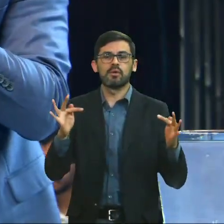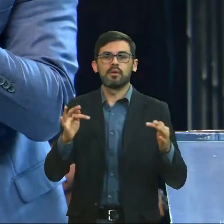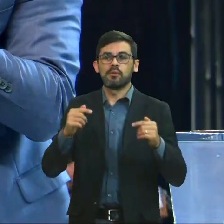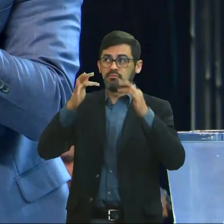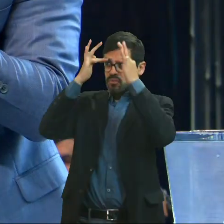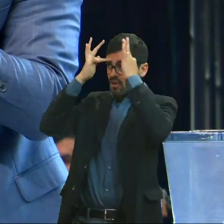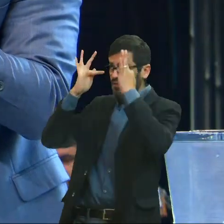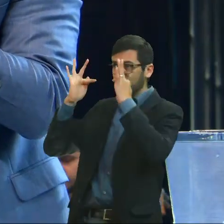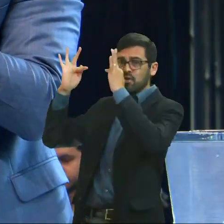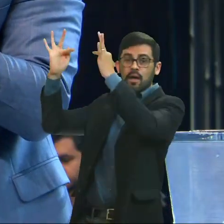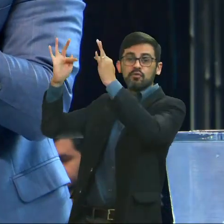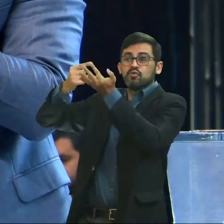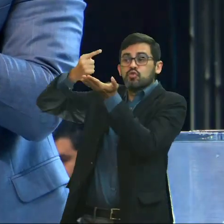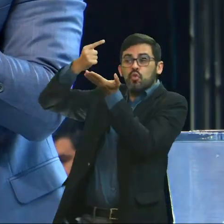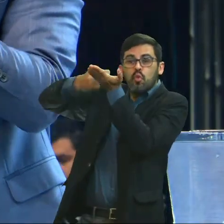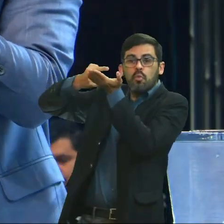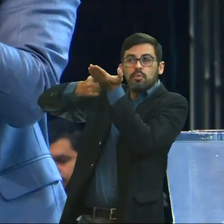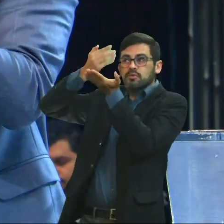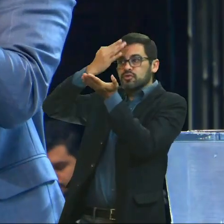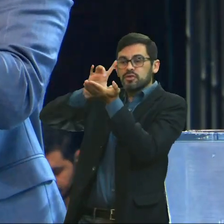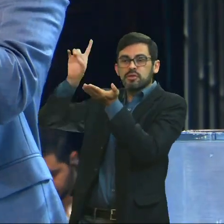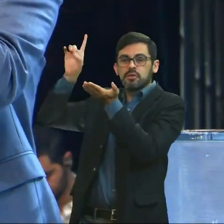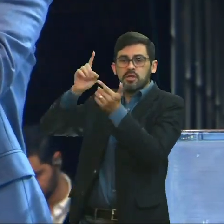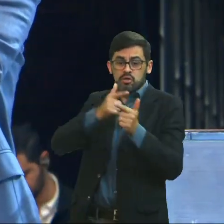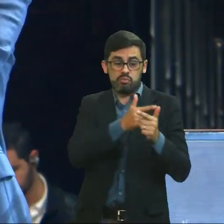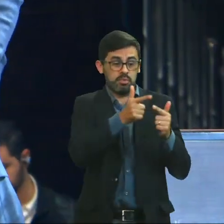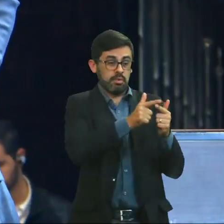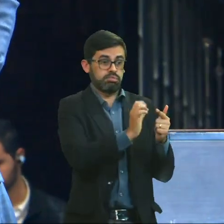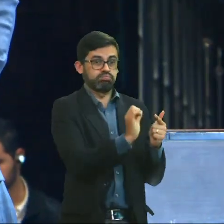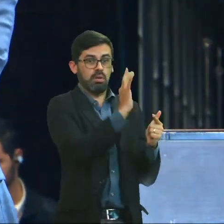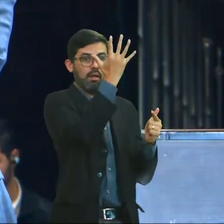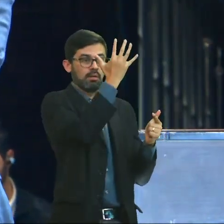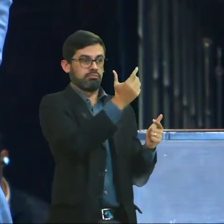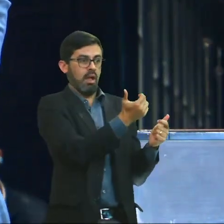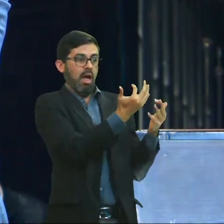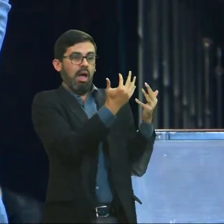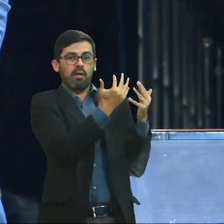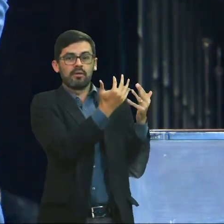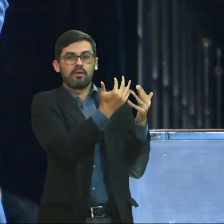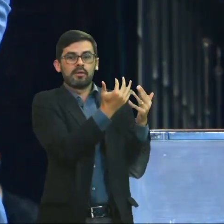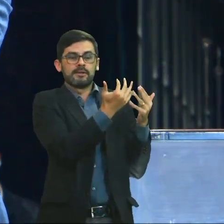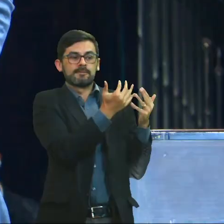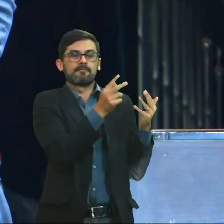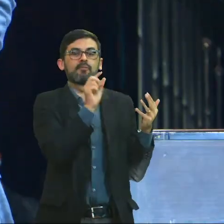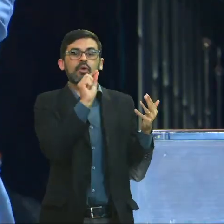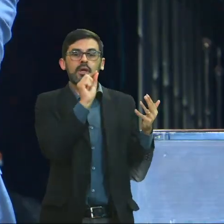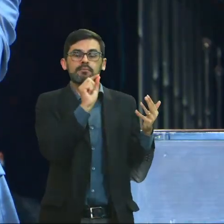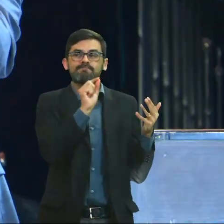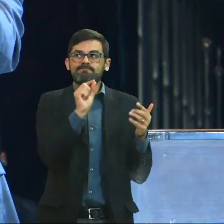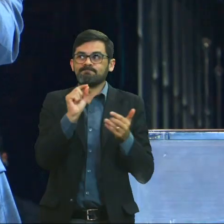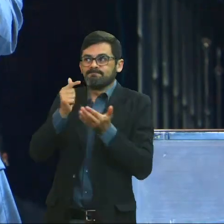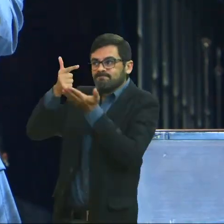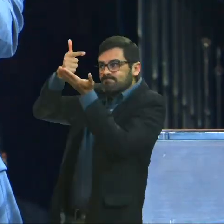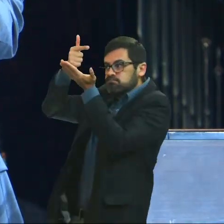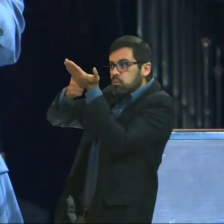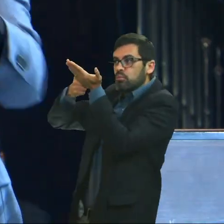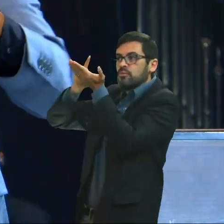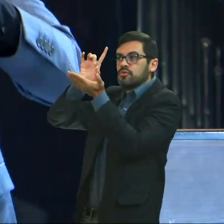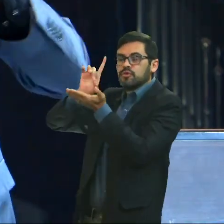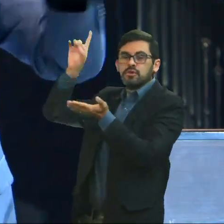fiel aos seus compromissos. Quando os problemas batem a porta, e você vai ver Deus se